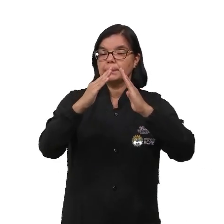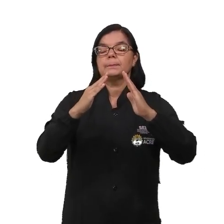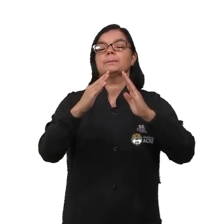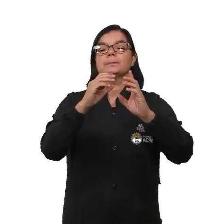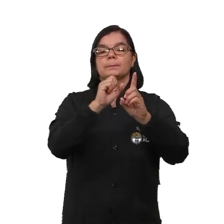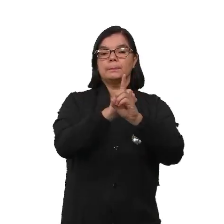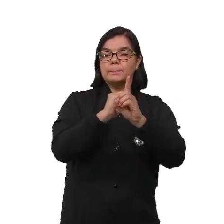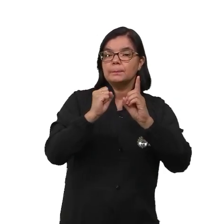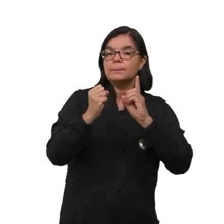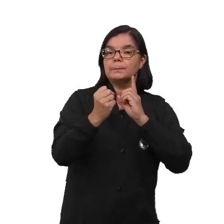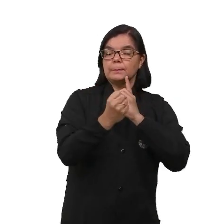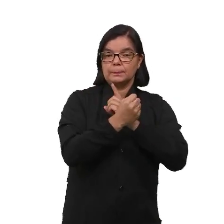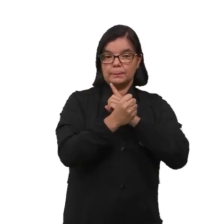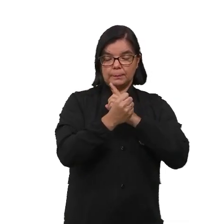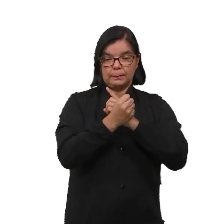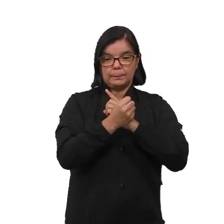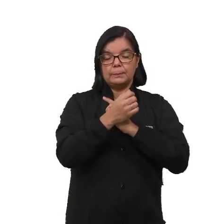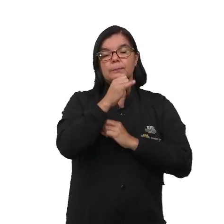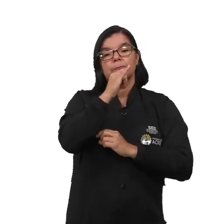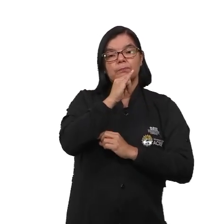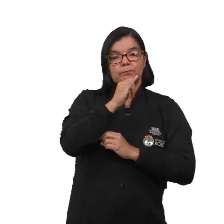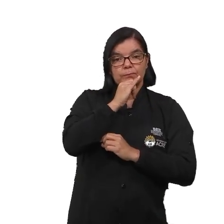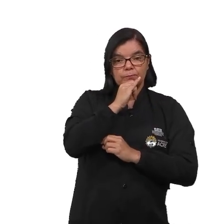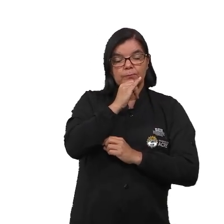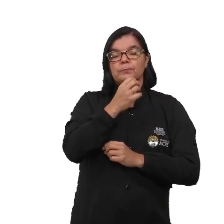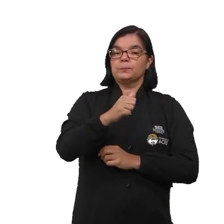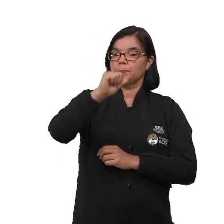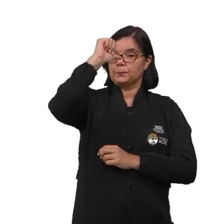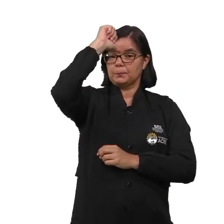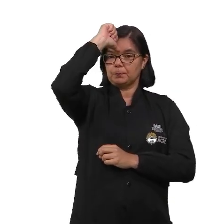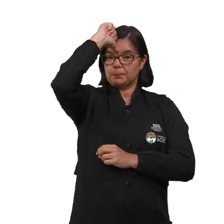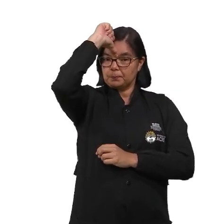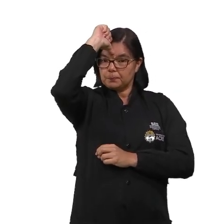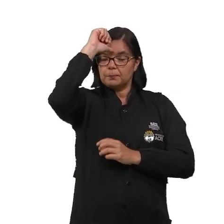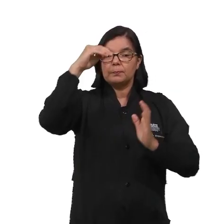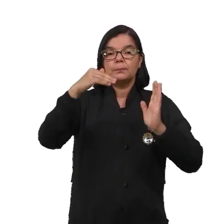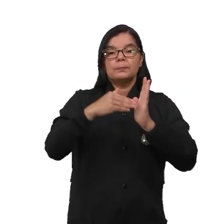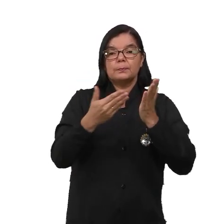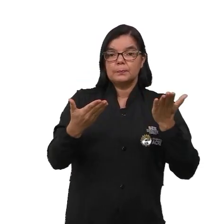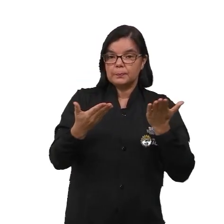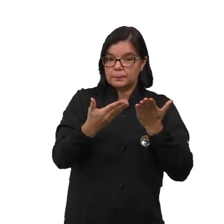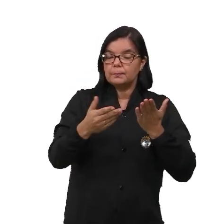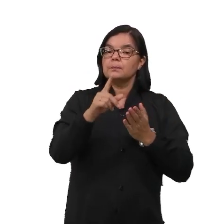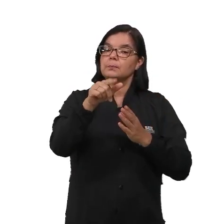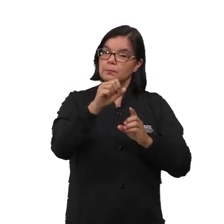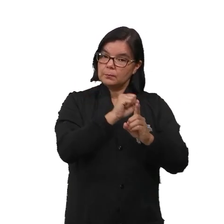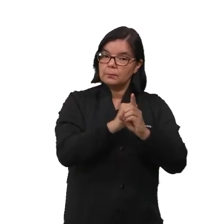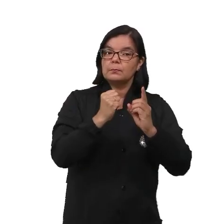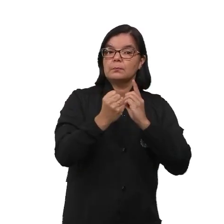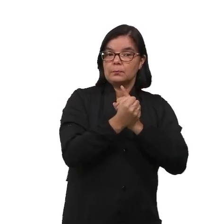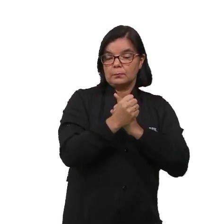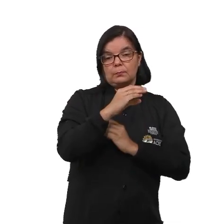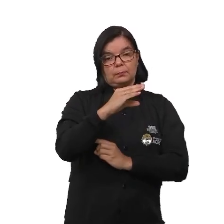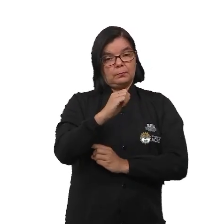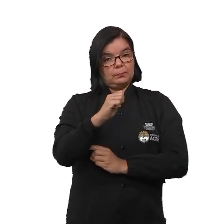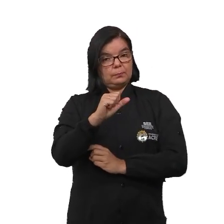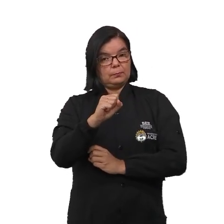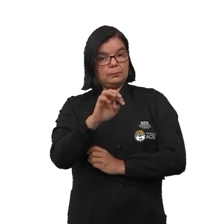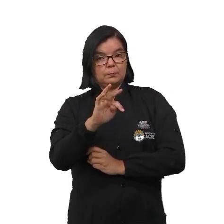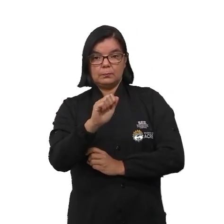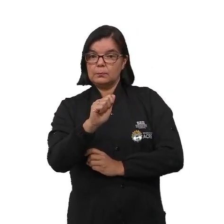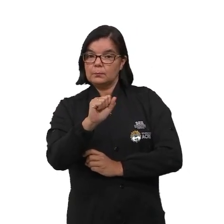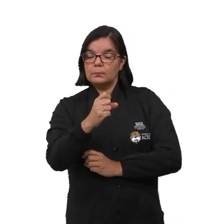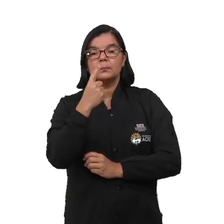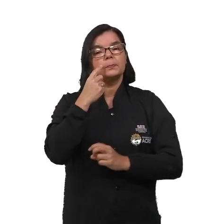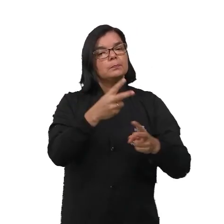por exemplo, a sociedade indiana, ainda hoje, ela é uma sociedade de castas. Percebam